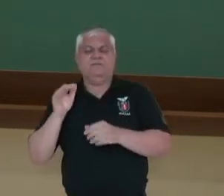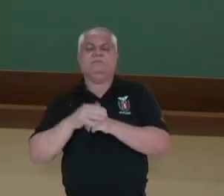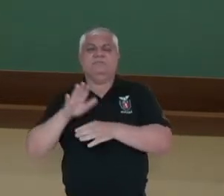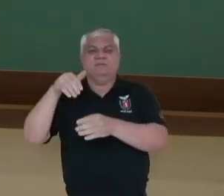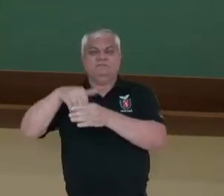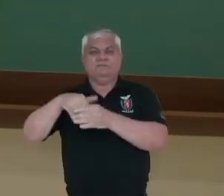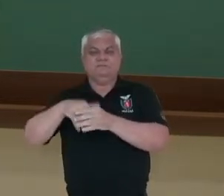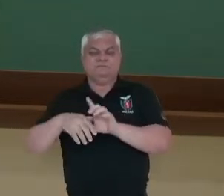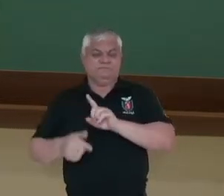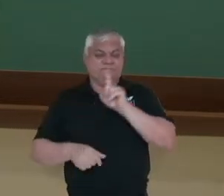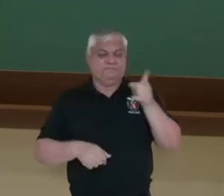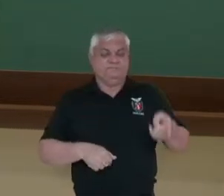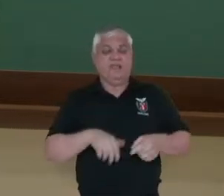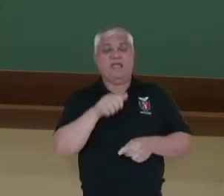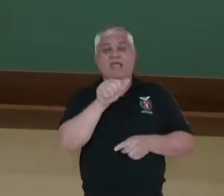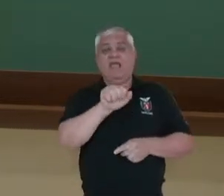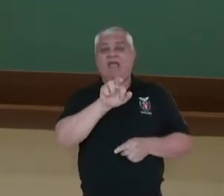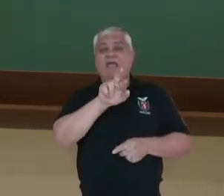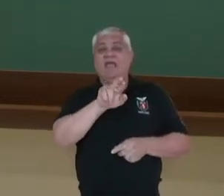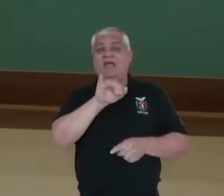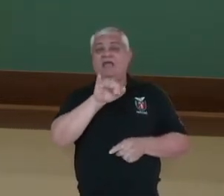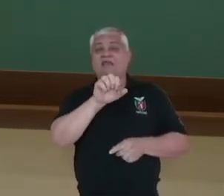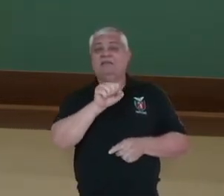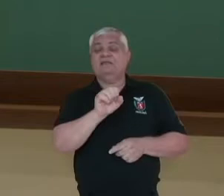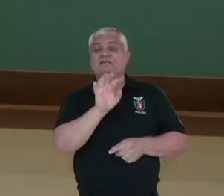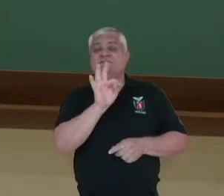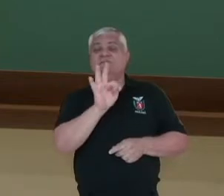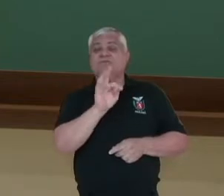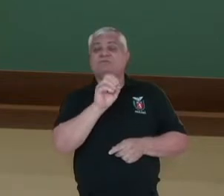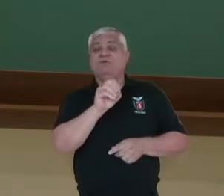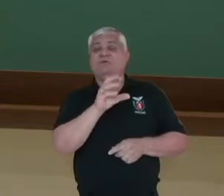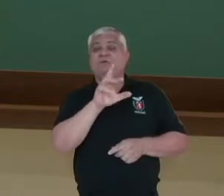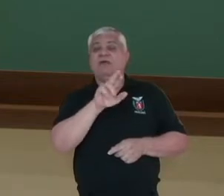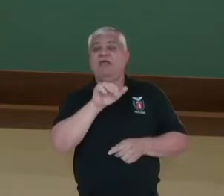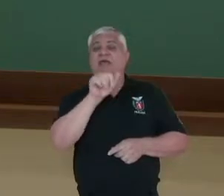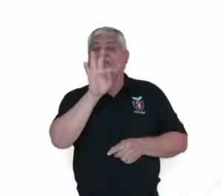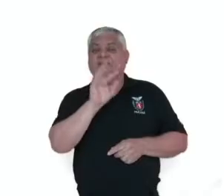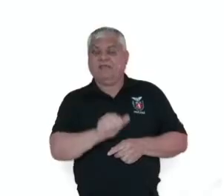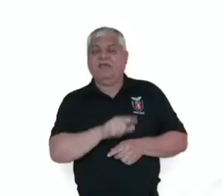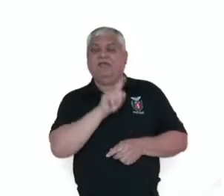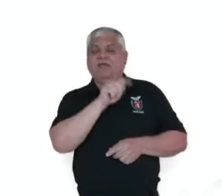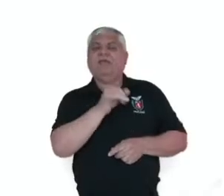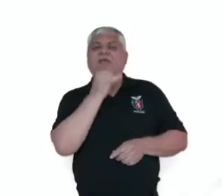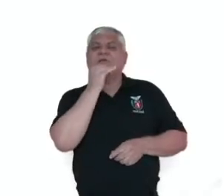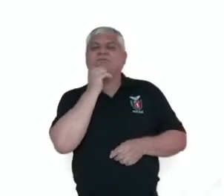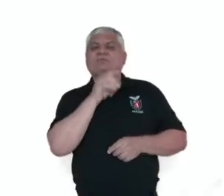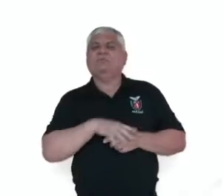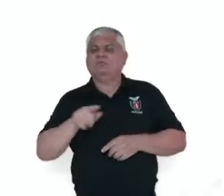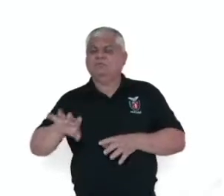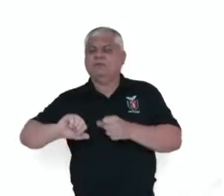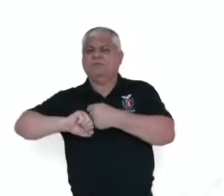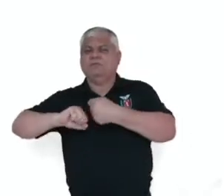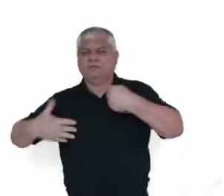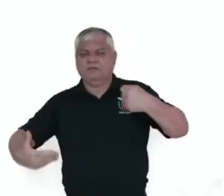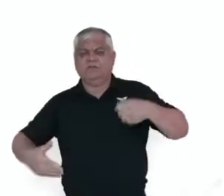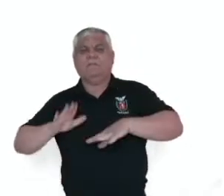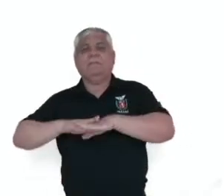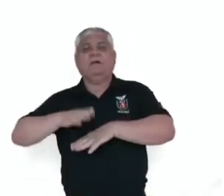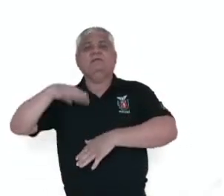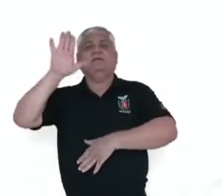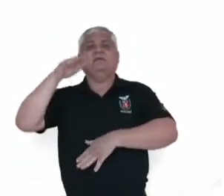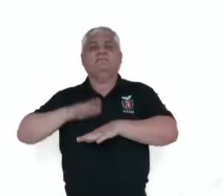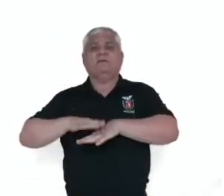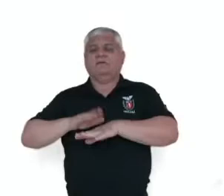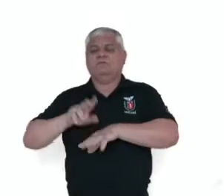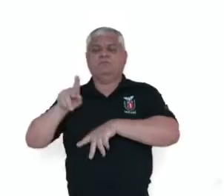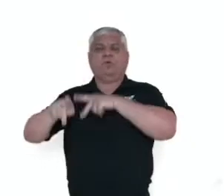república aristocrática, aristocracia. A democracia é a ideia de que o poder soberano é do